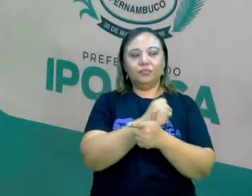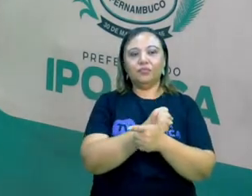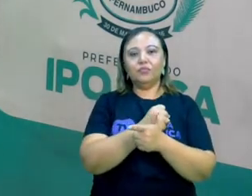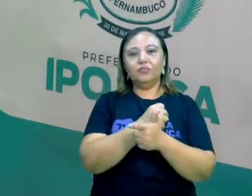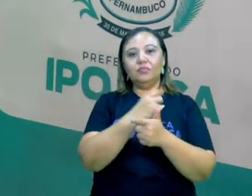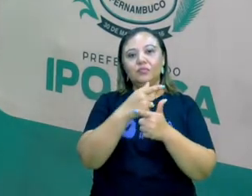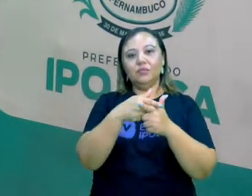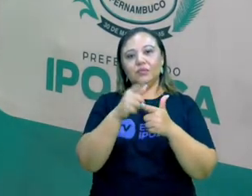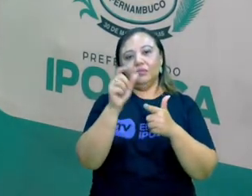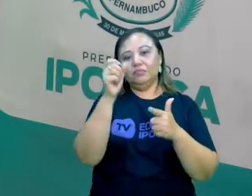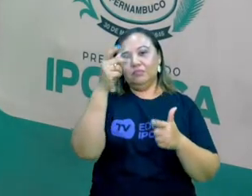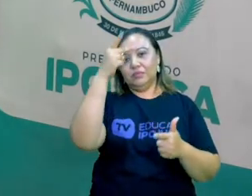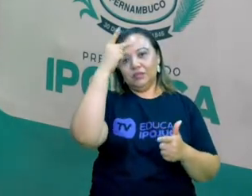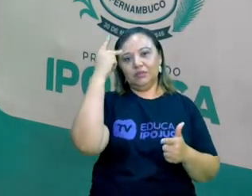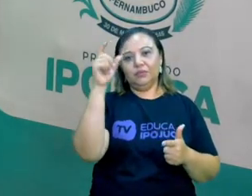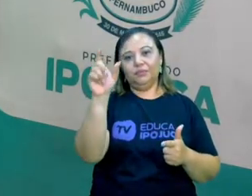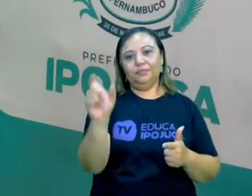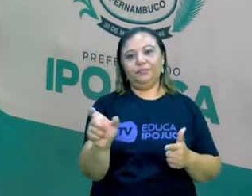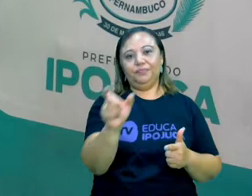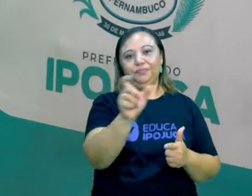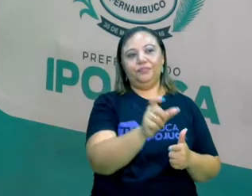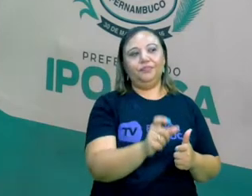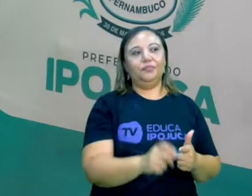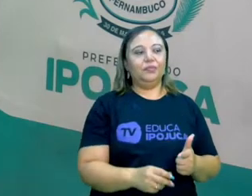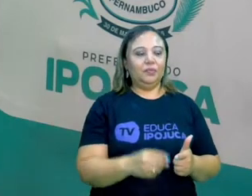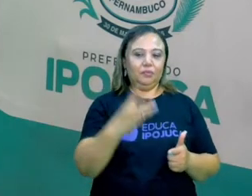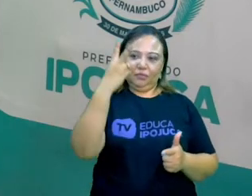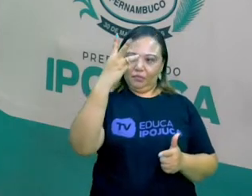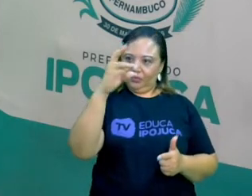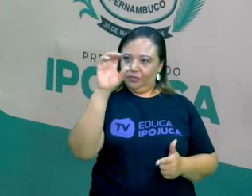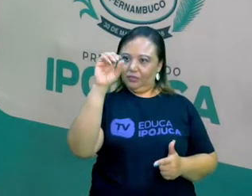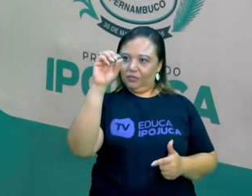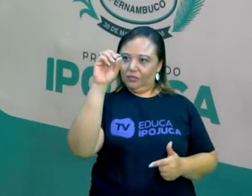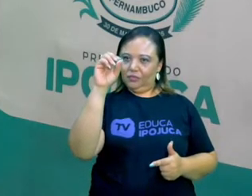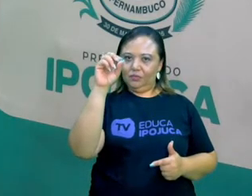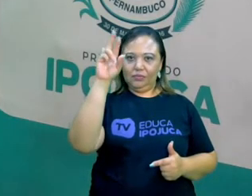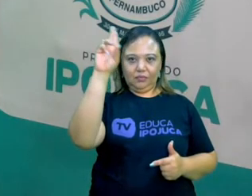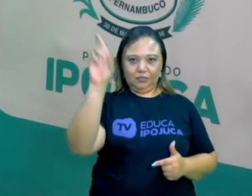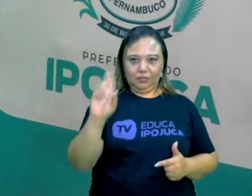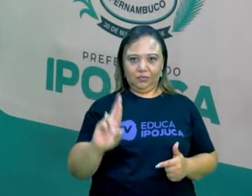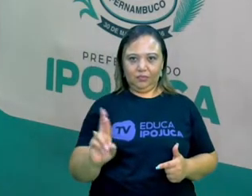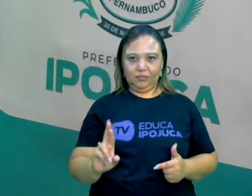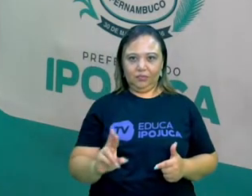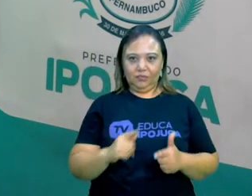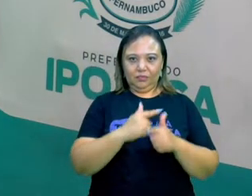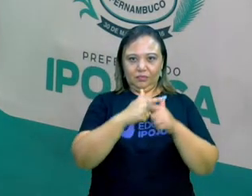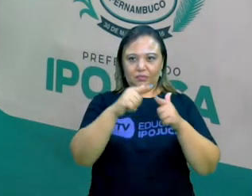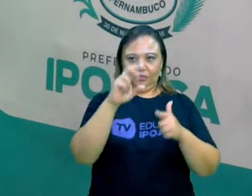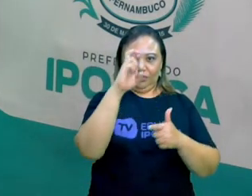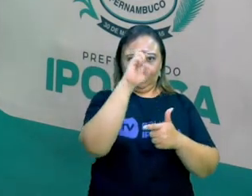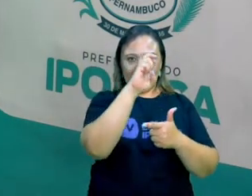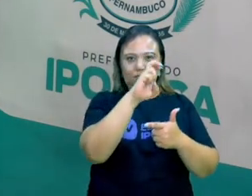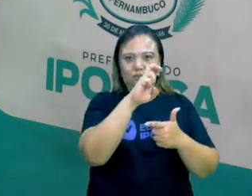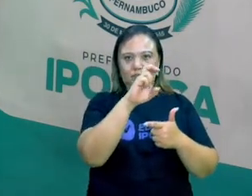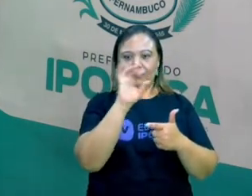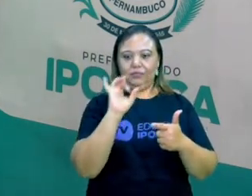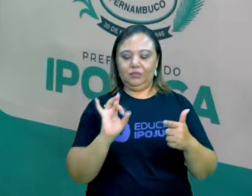pela quantidade de pessoas. Por exemplo, se eu tenho R$ 30, eu divido por 5, a gente vai ficar com cada